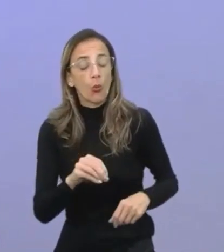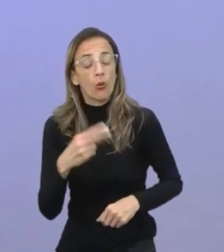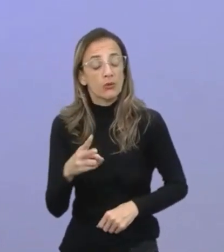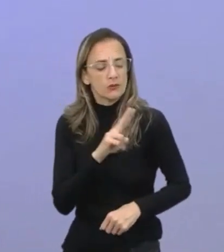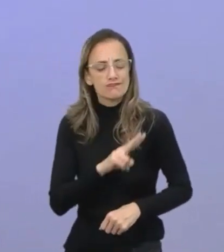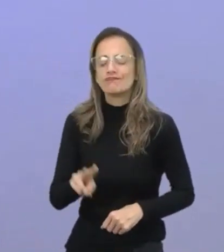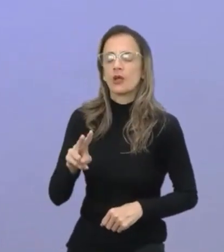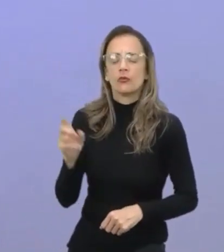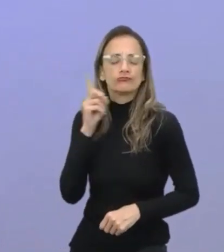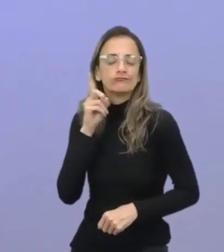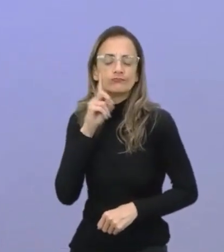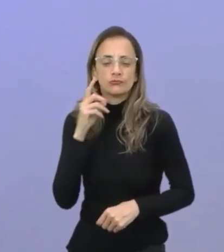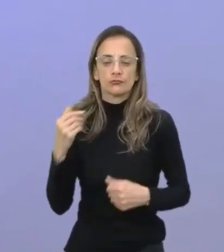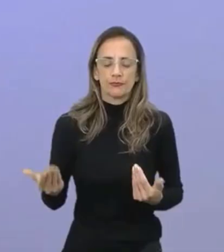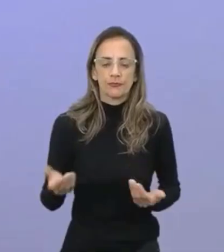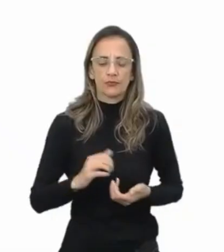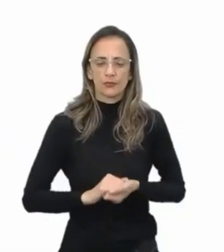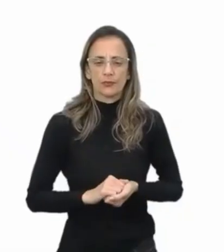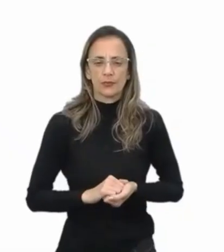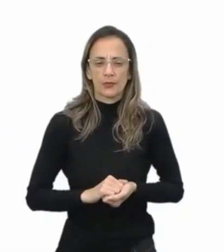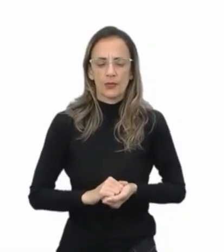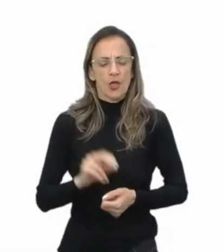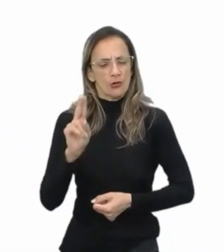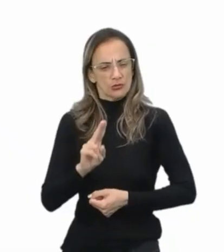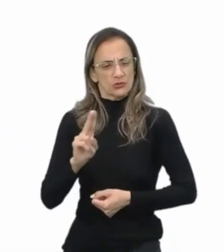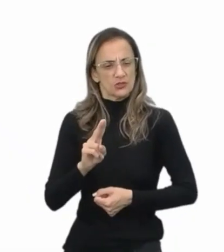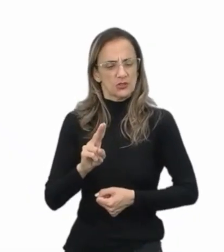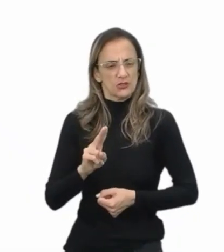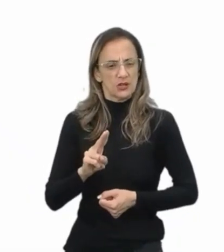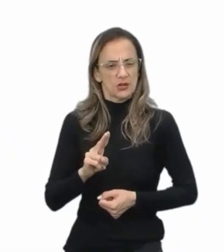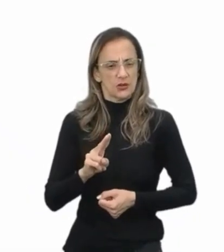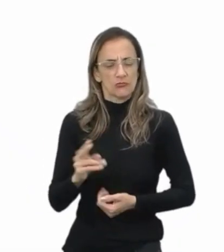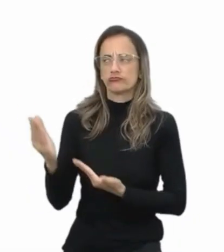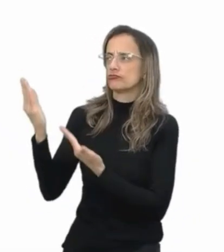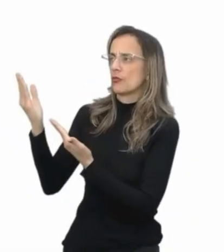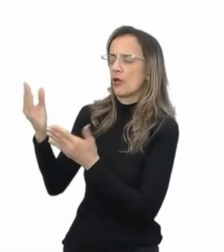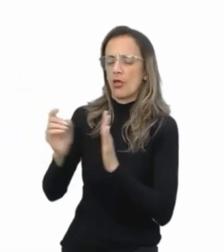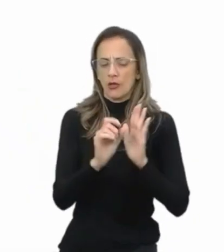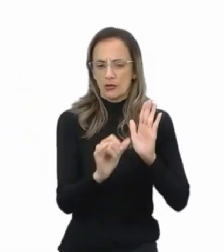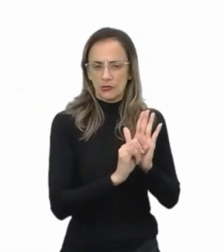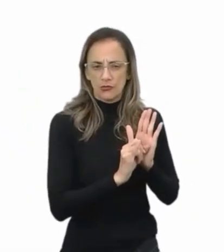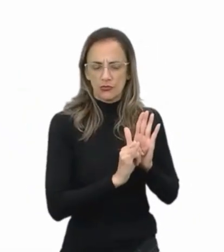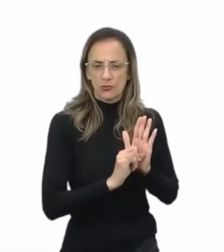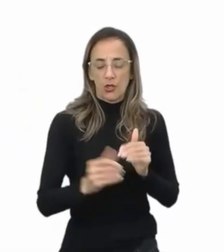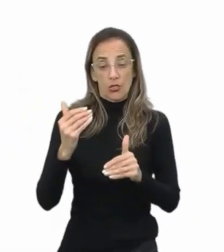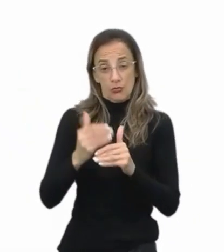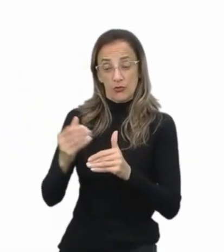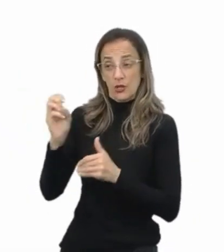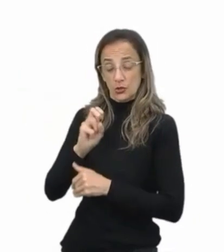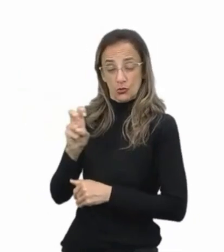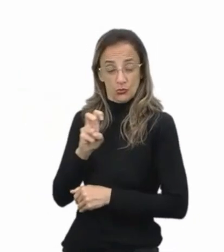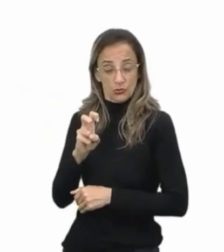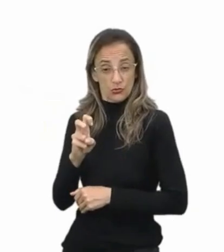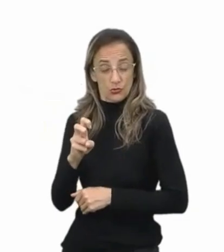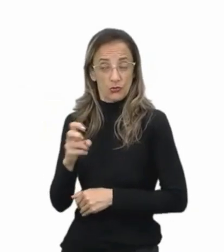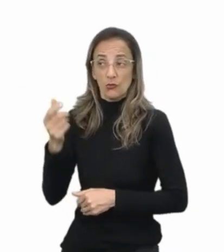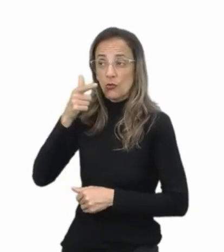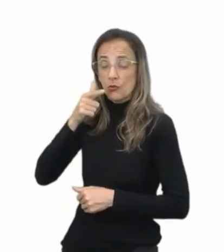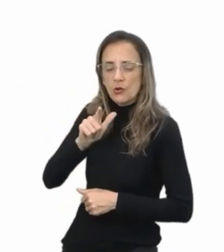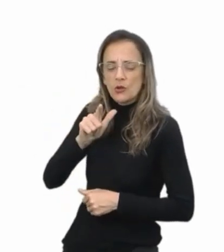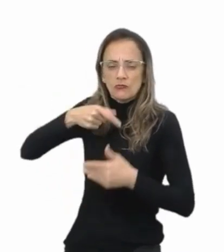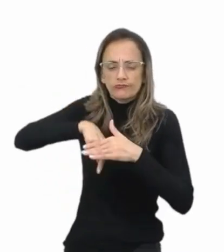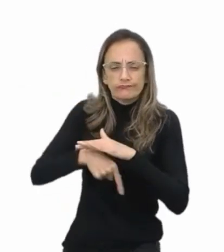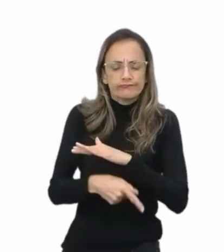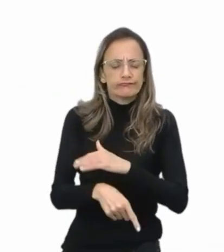dia. E aí a gente vai, então, para a utilização de sensores com ou sem coleta de dados, lá no slide número 5. Que aí a gente vai conseguir, então, aprofundar